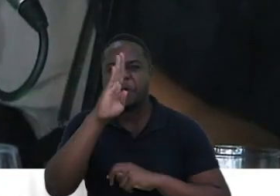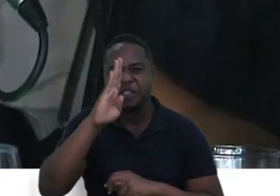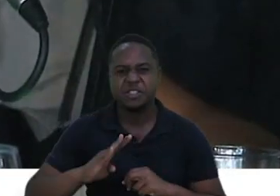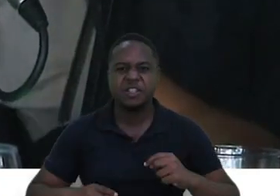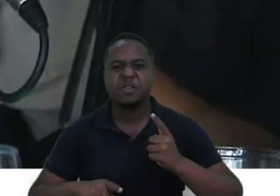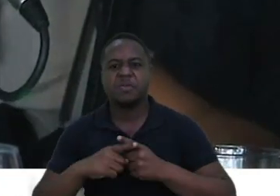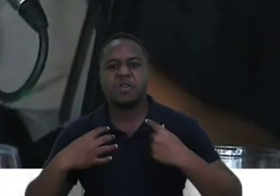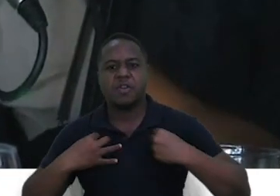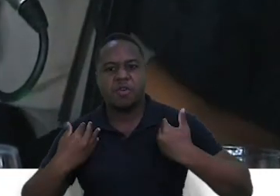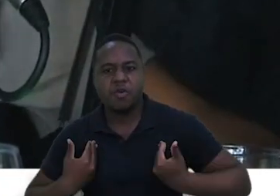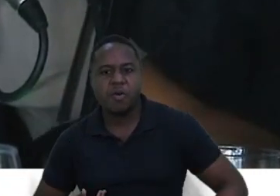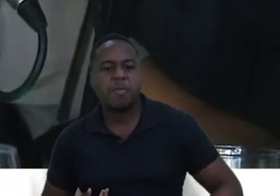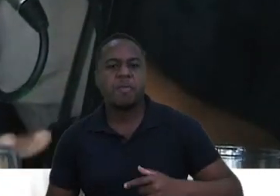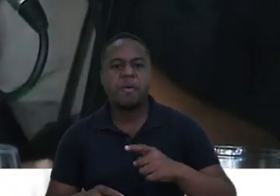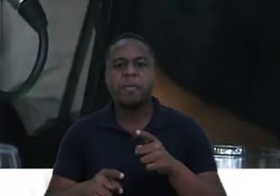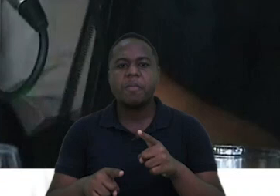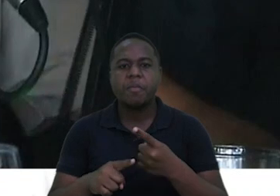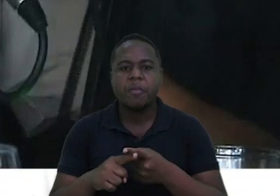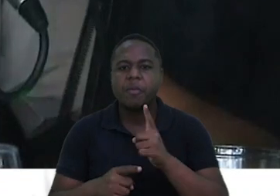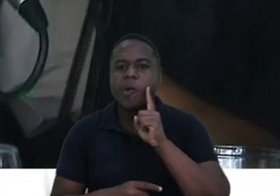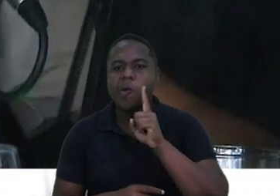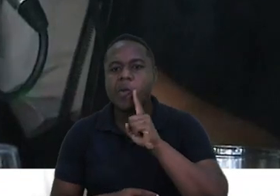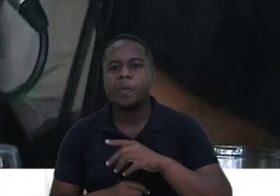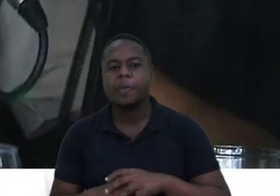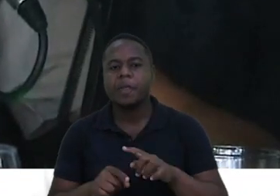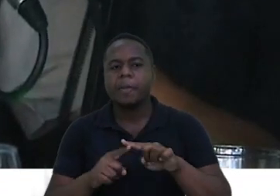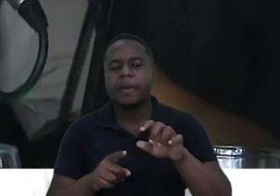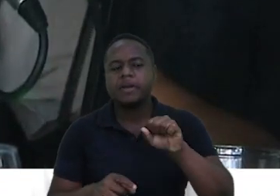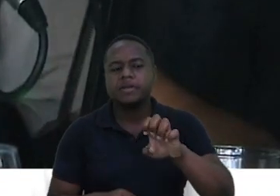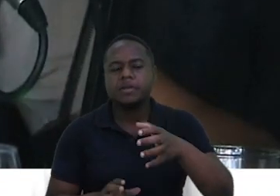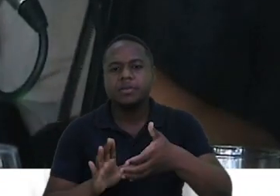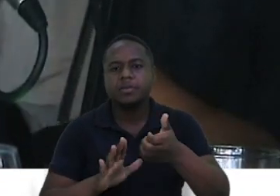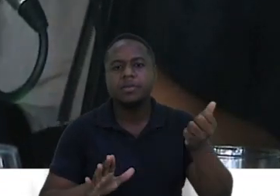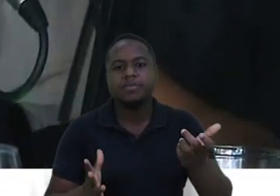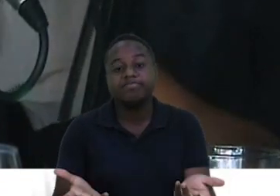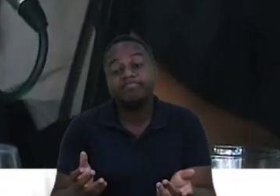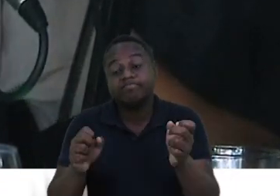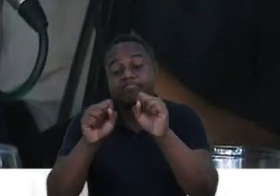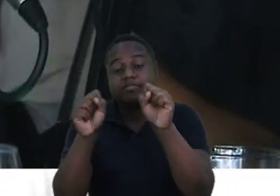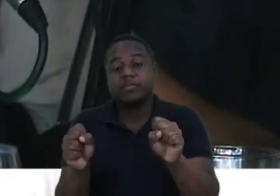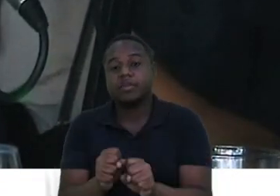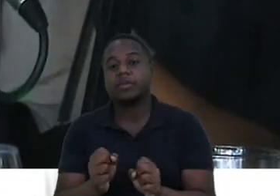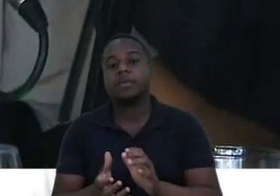porque não fala inglês, porque... Tudo bem, mas se tirar isso, tipo, é um sistema.